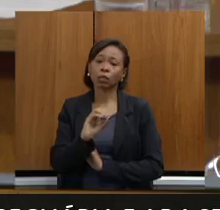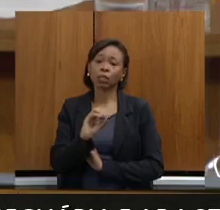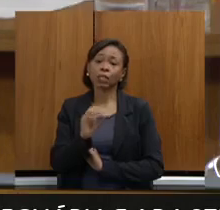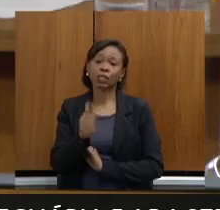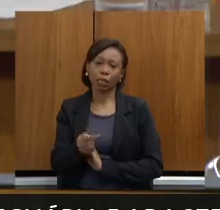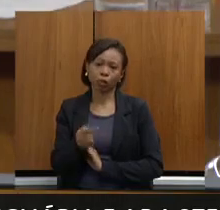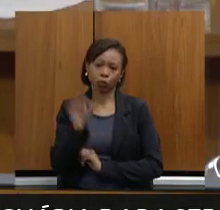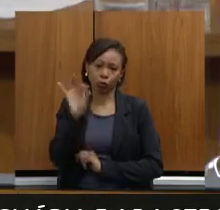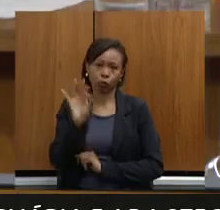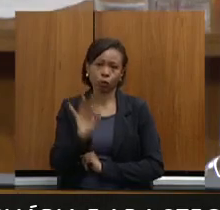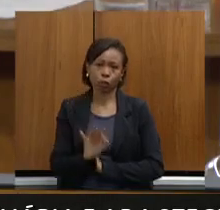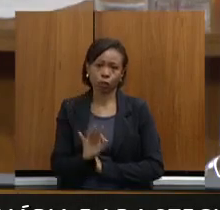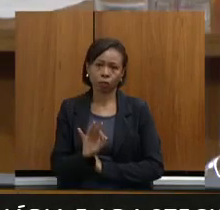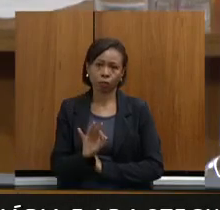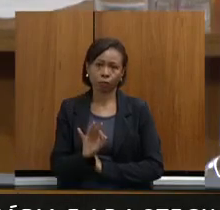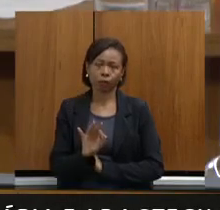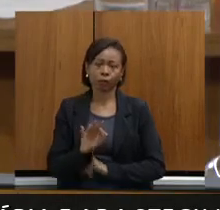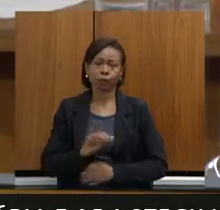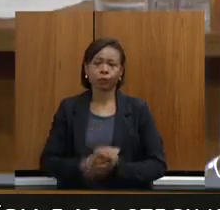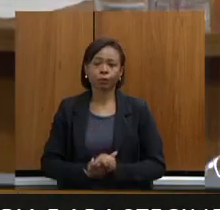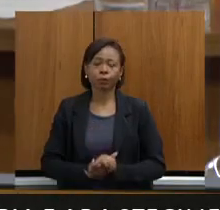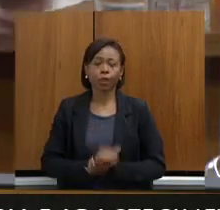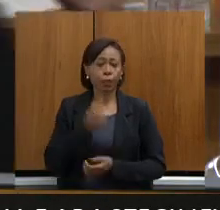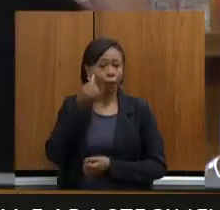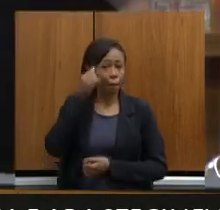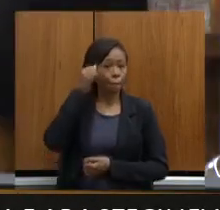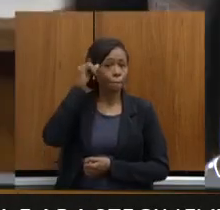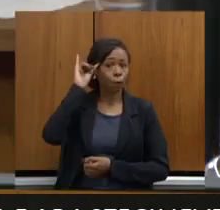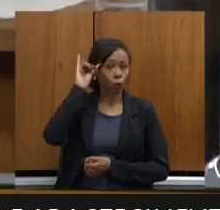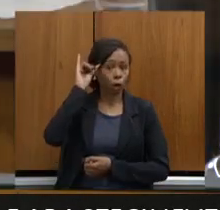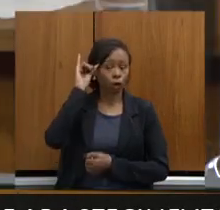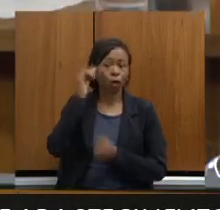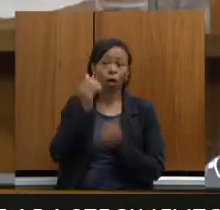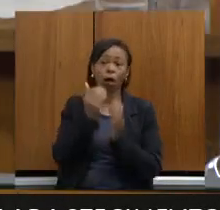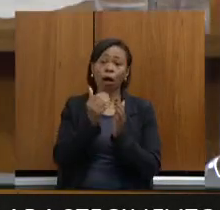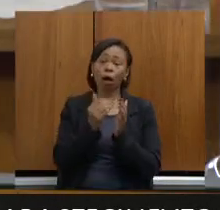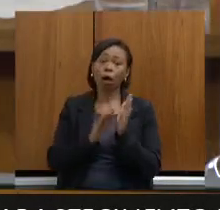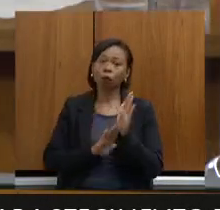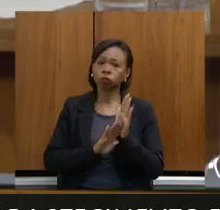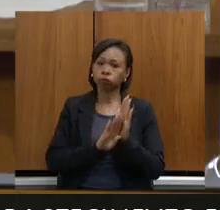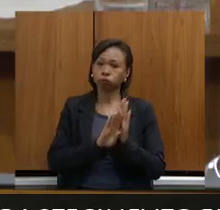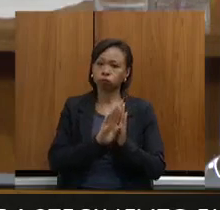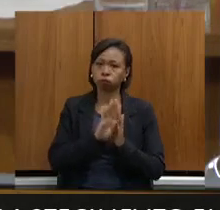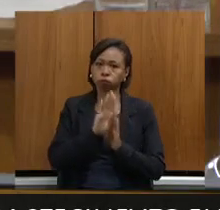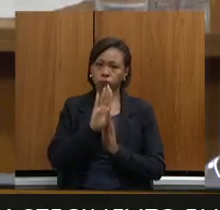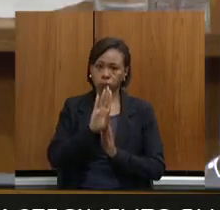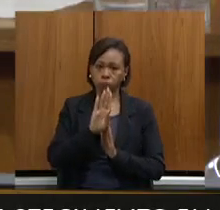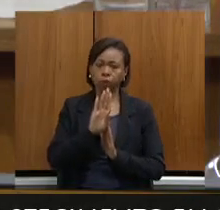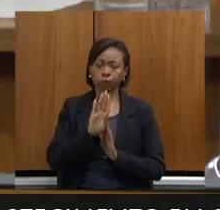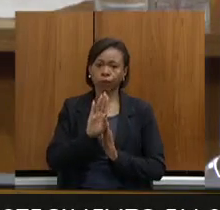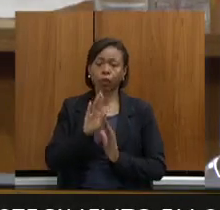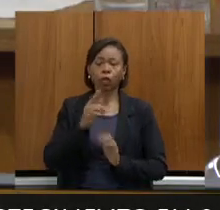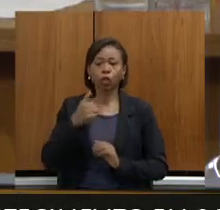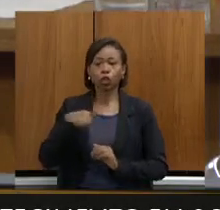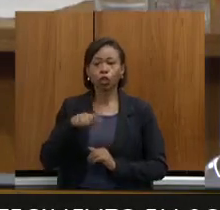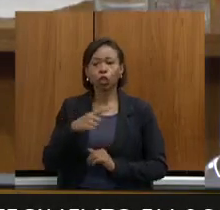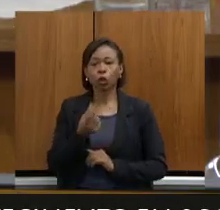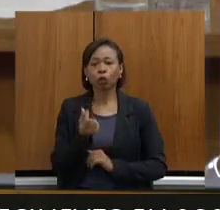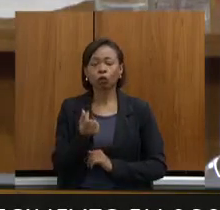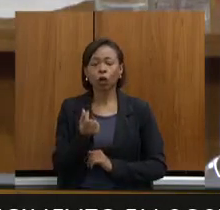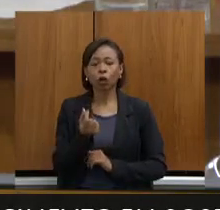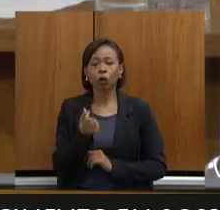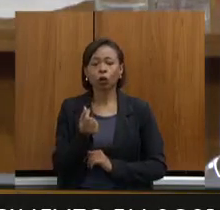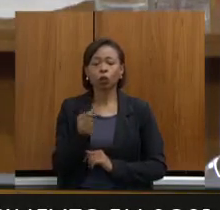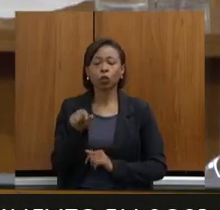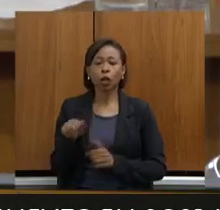cento e na pecuária aumentou de forma que nosso valor da produção